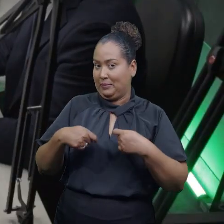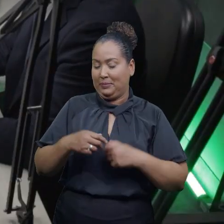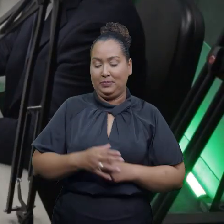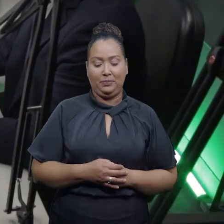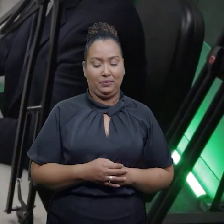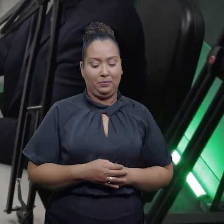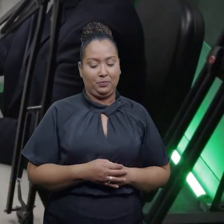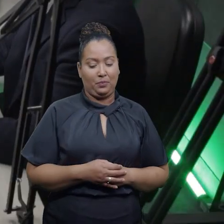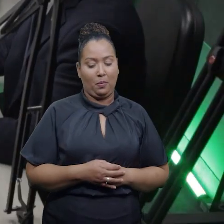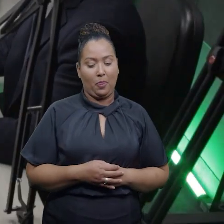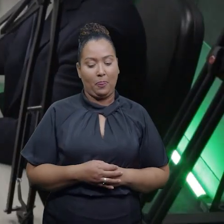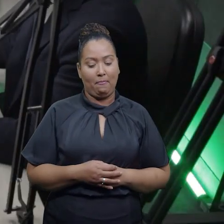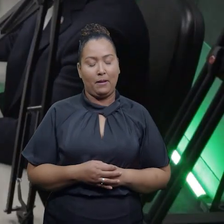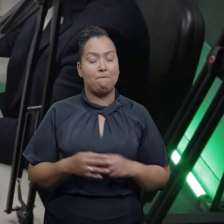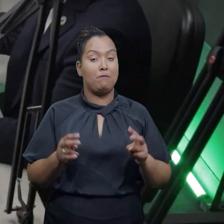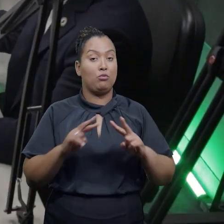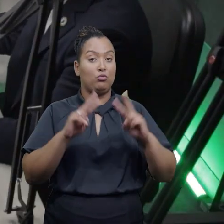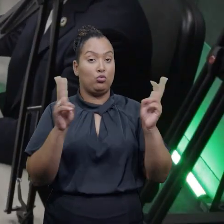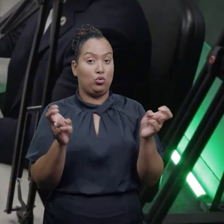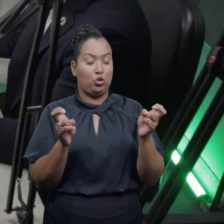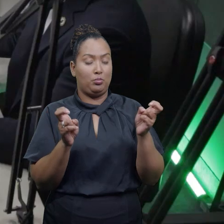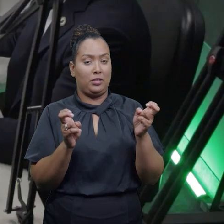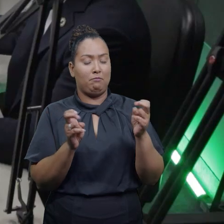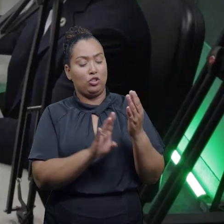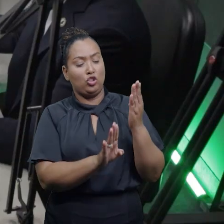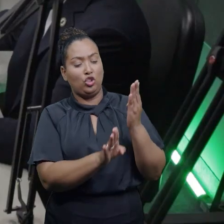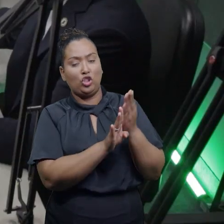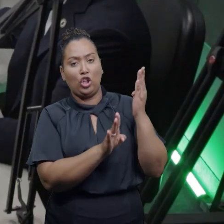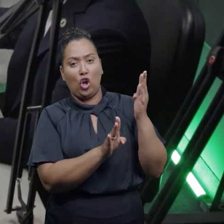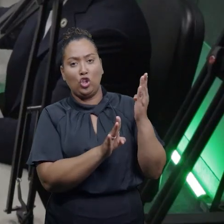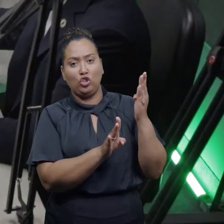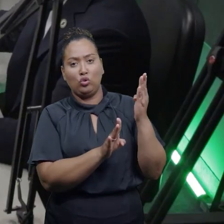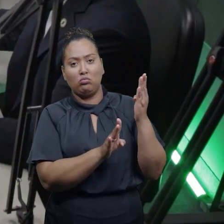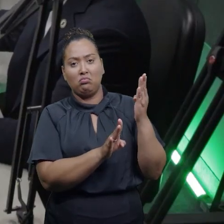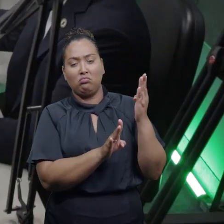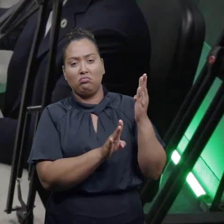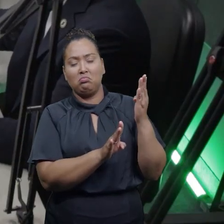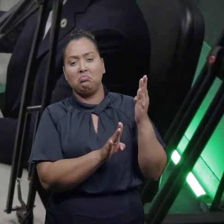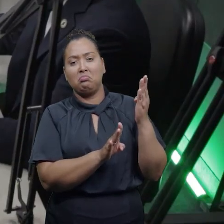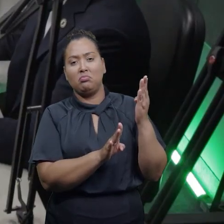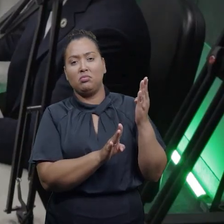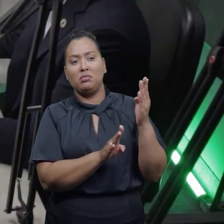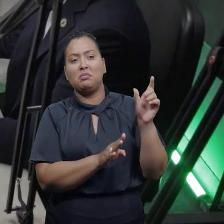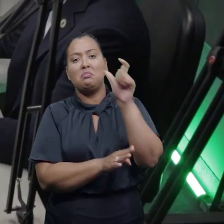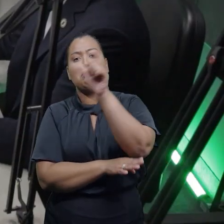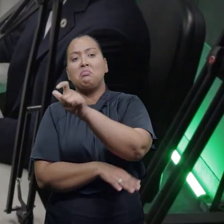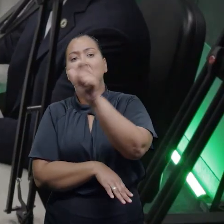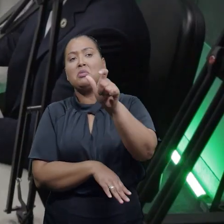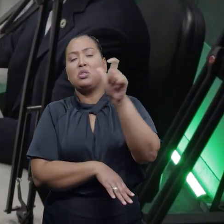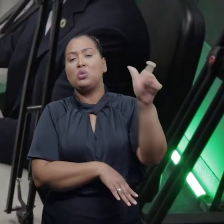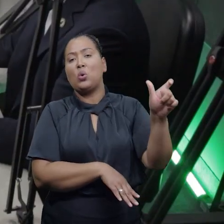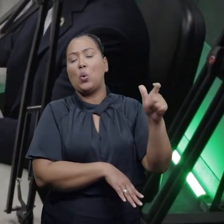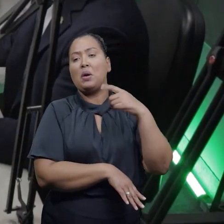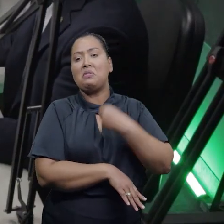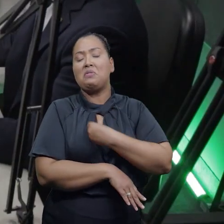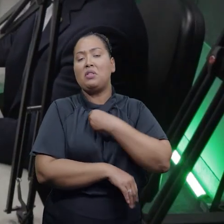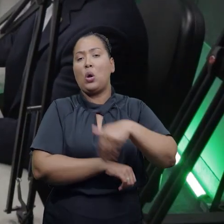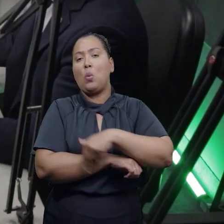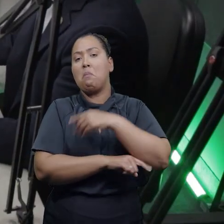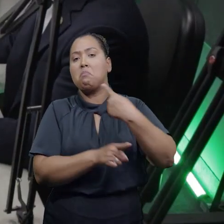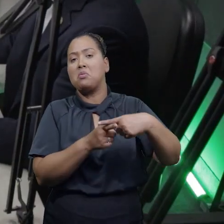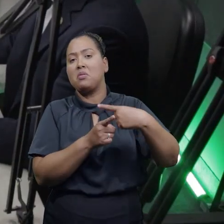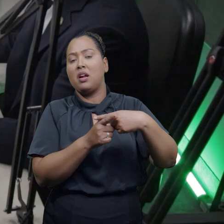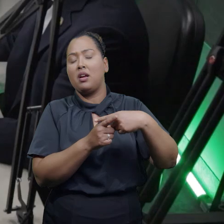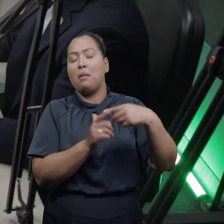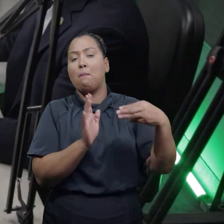ponto do diagnóstico mesmo, do porquê a situação de rua existe para cada indivíduo,